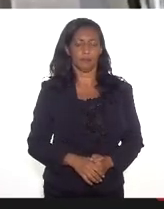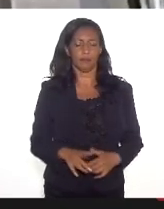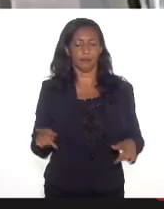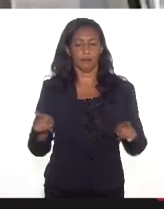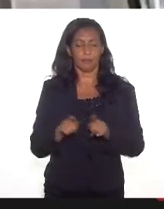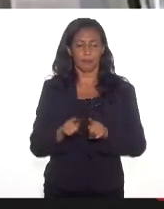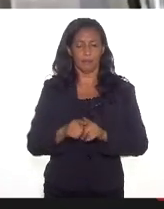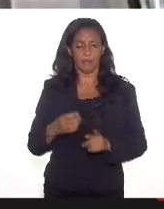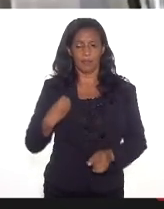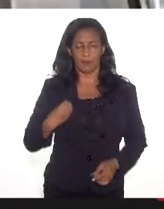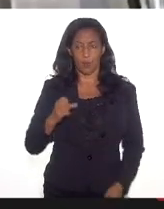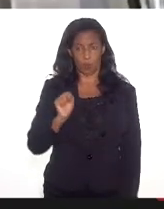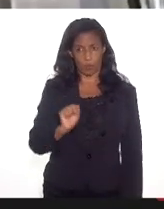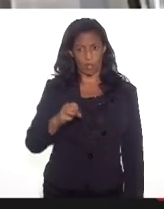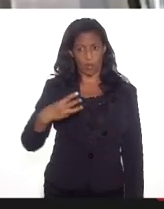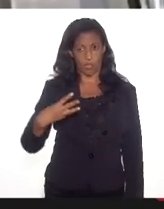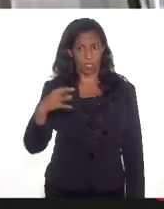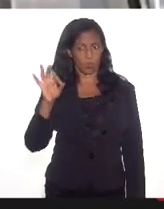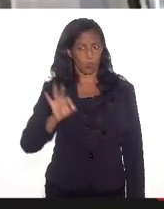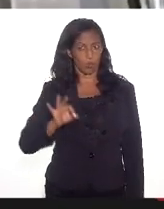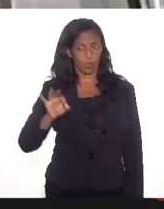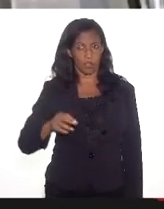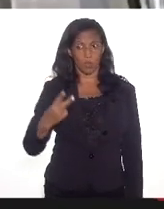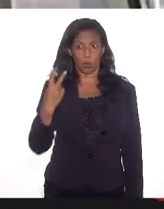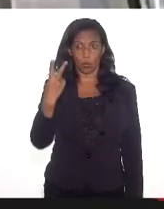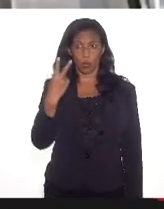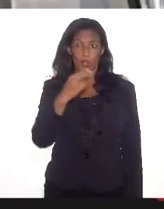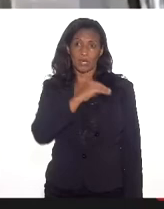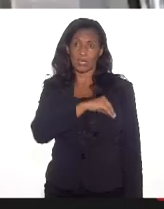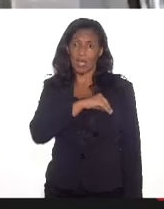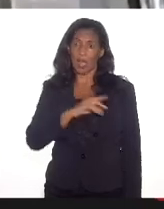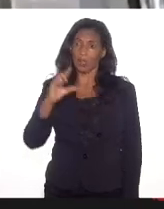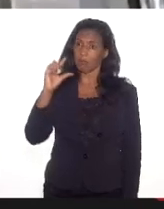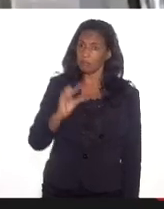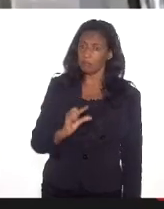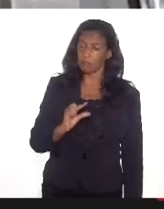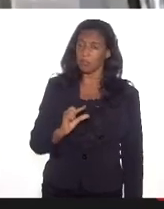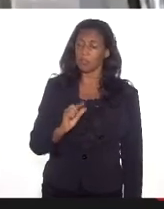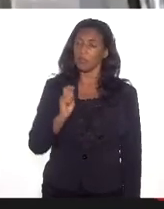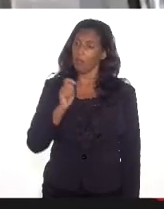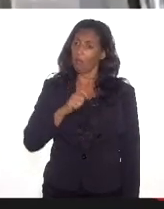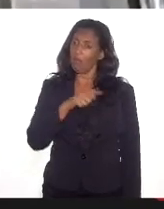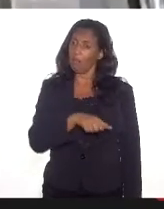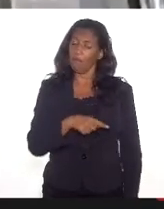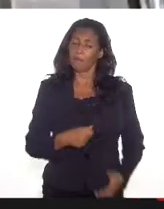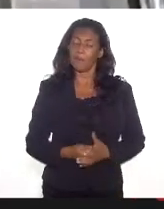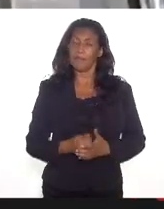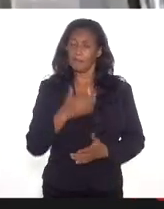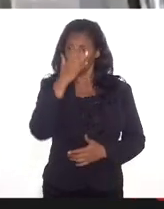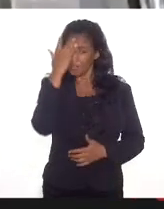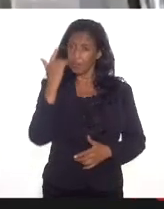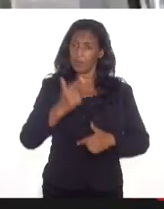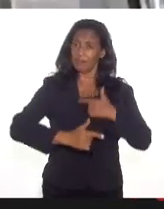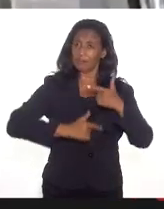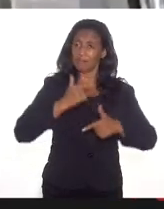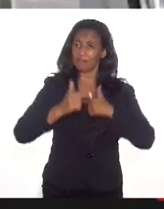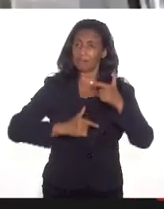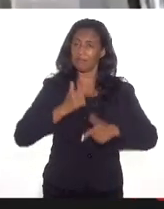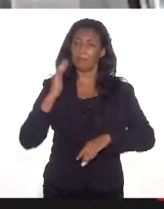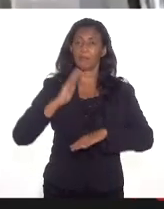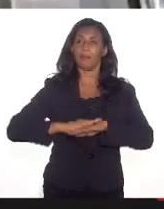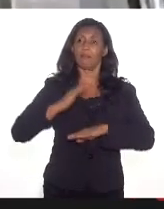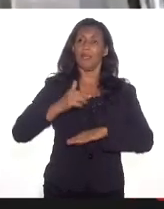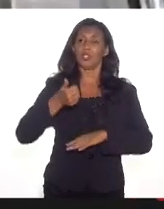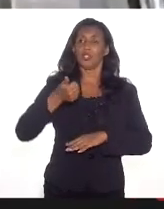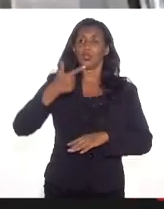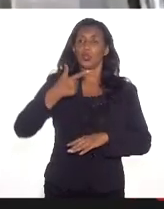vivem 83% da população com 2 salários mínimos isso significa que essas pessoas trabalham mais de 12 horas por dia